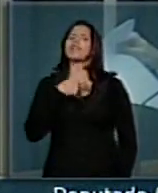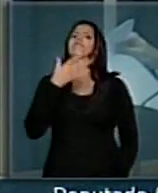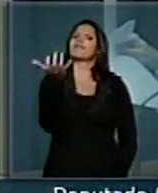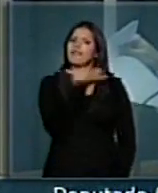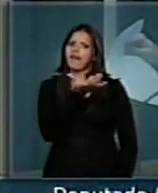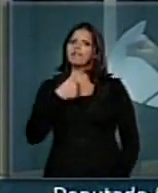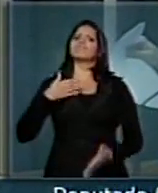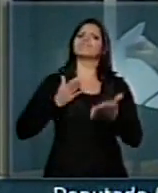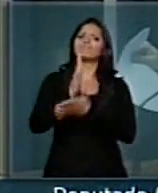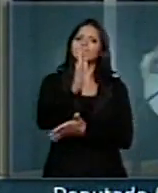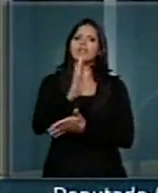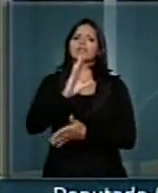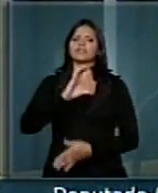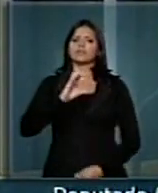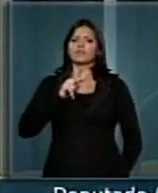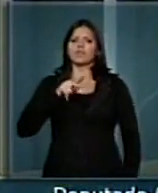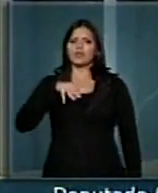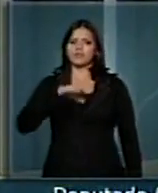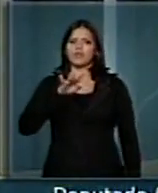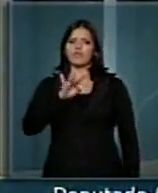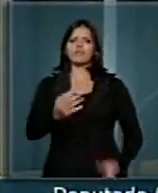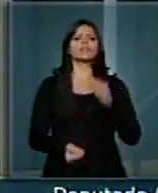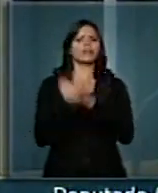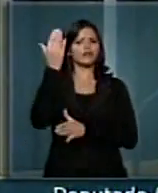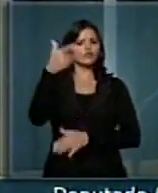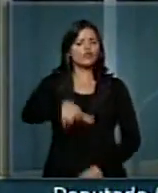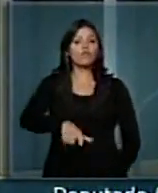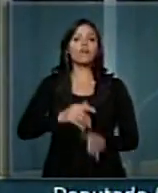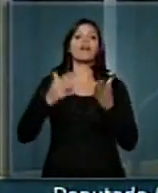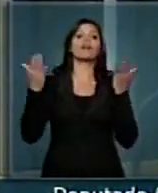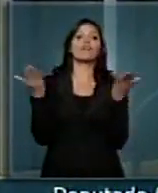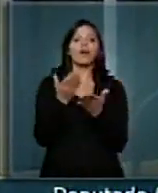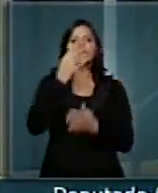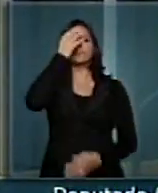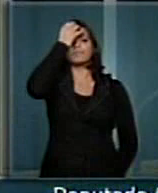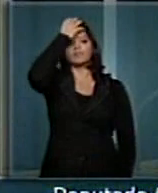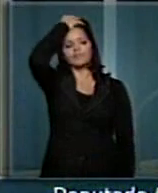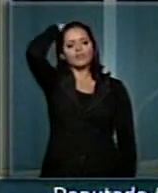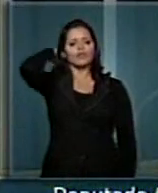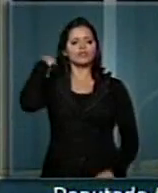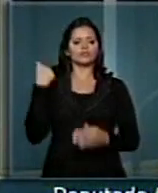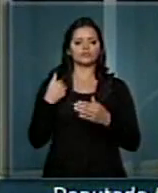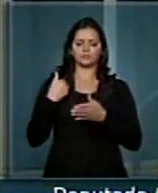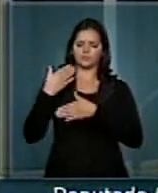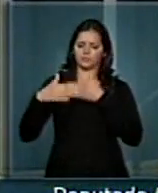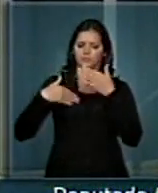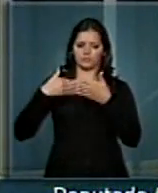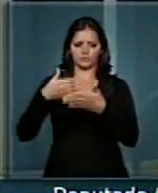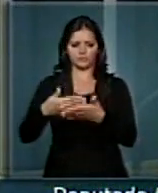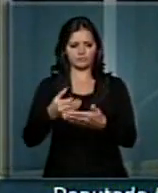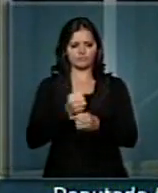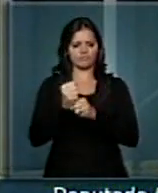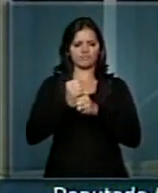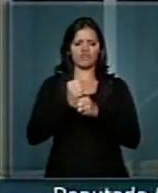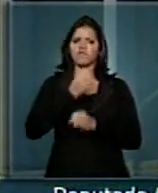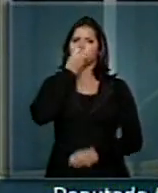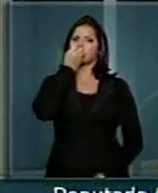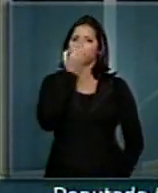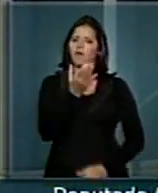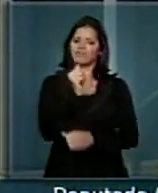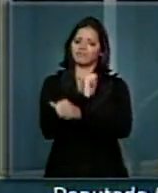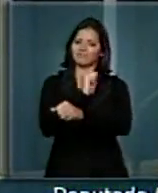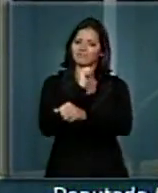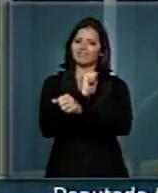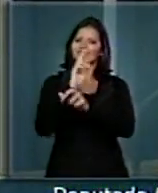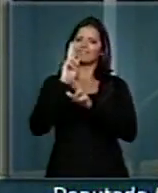jeito, recriar o imposto. Agora, o tempo passou e valeu a pena esperar